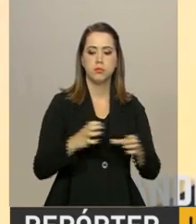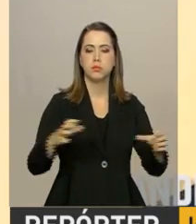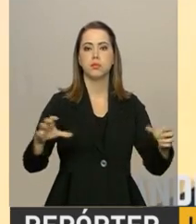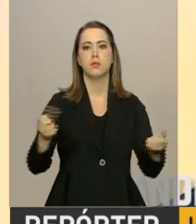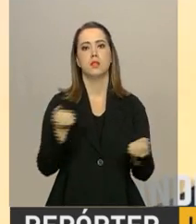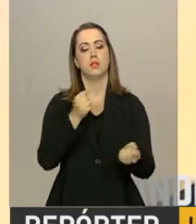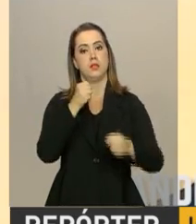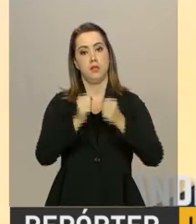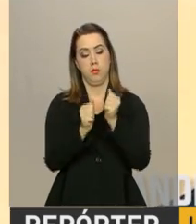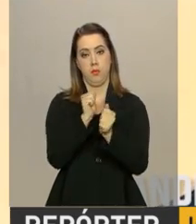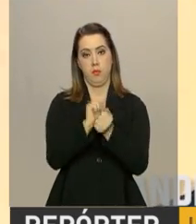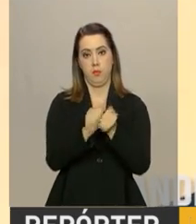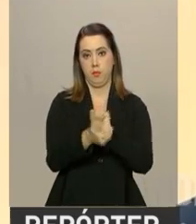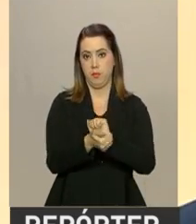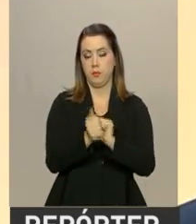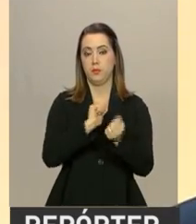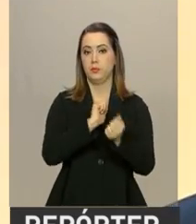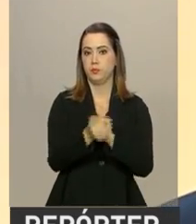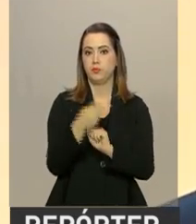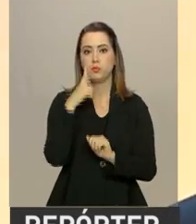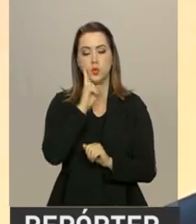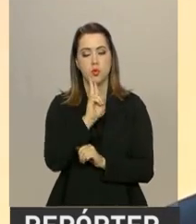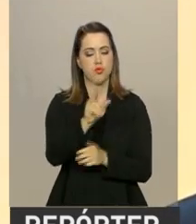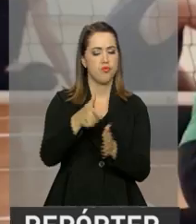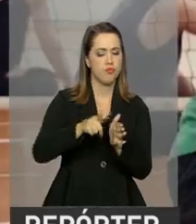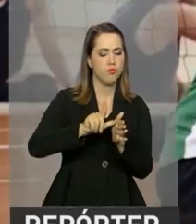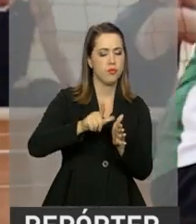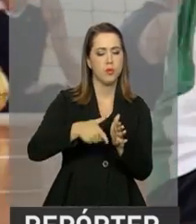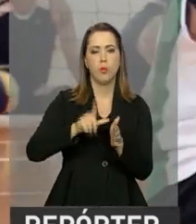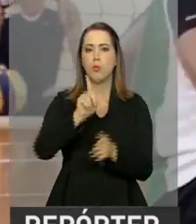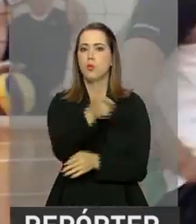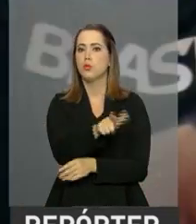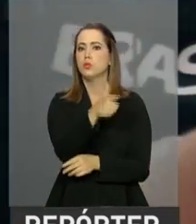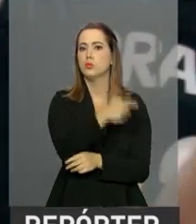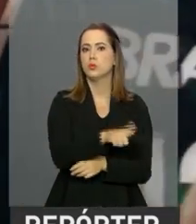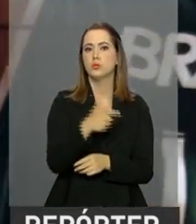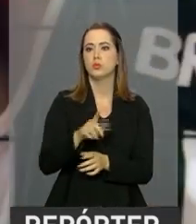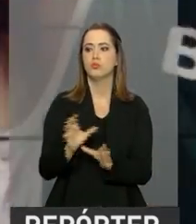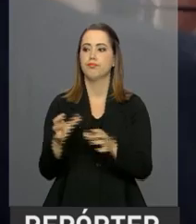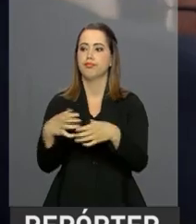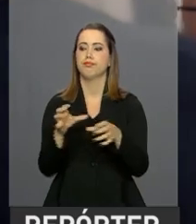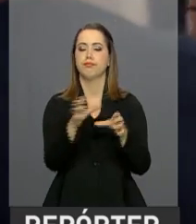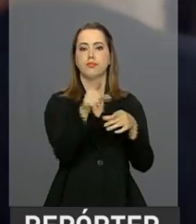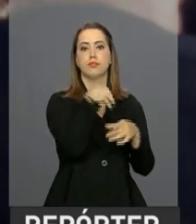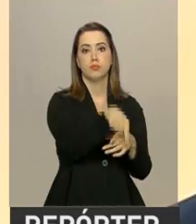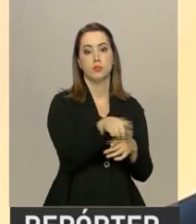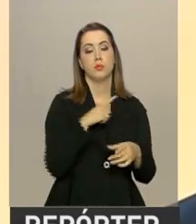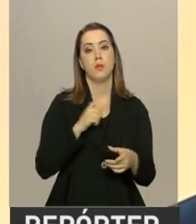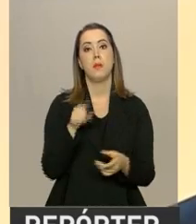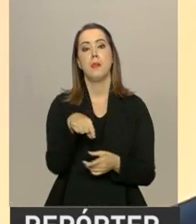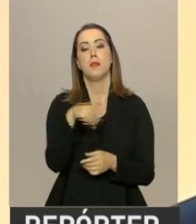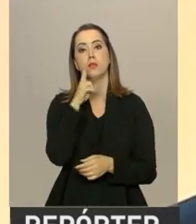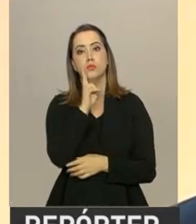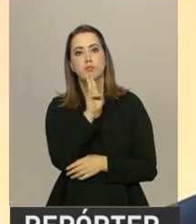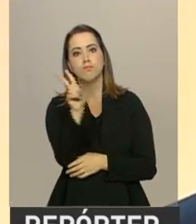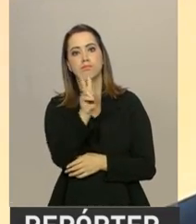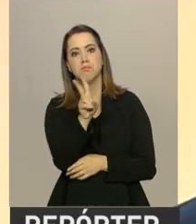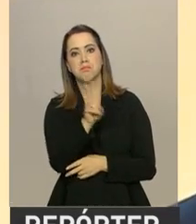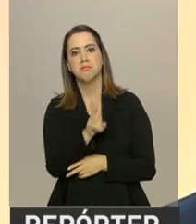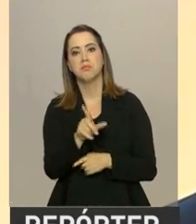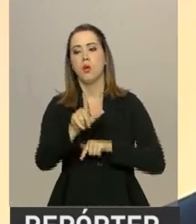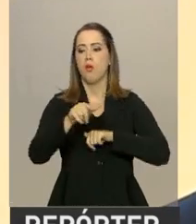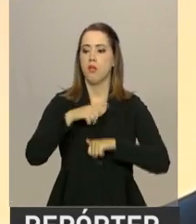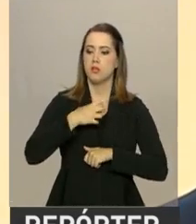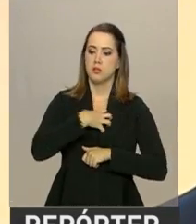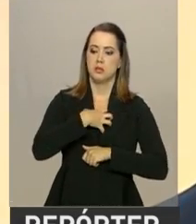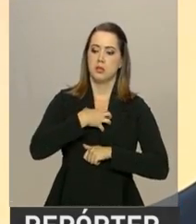inegável. Isso a gente viu em Londres, viu em Pequim, viu em Atenas, vimos na Rússia. O veículo do esporte faz com que quem assista tenha uma